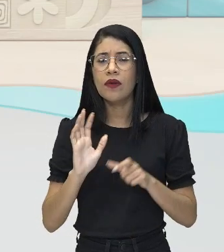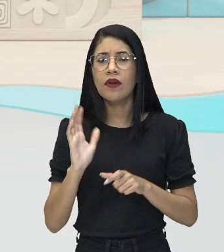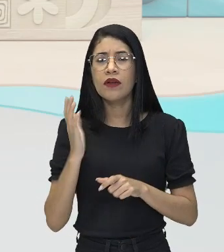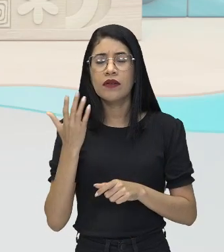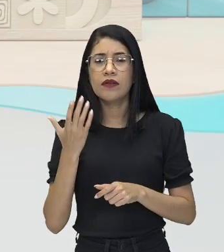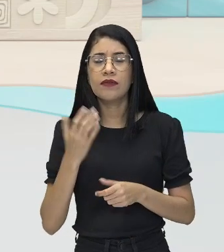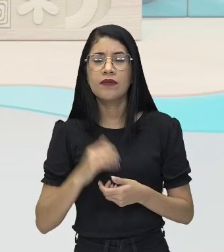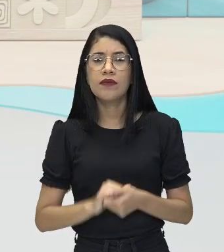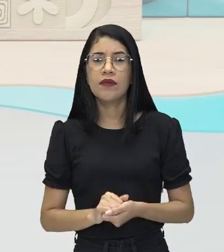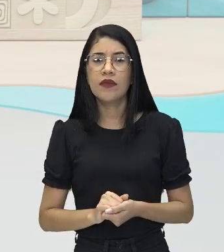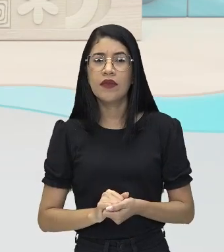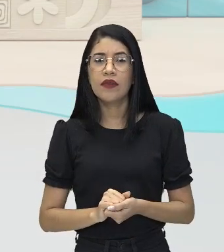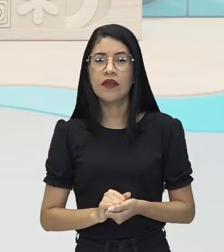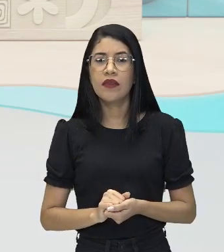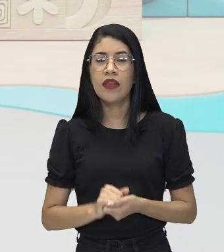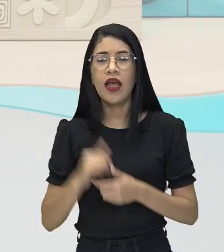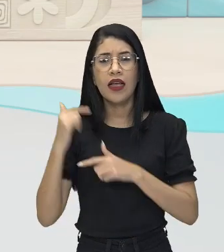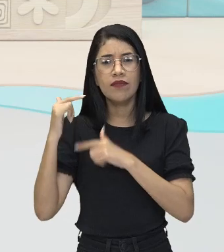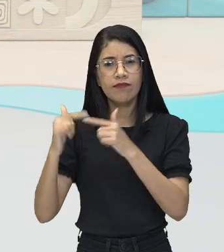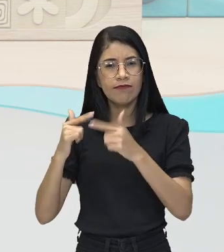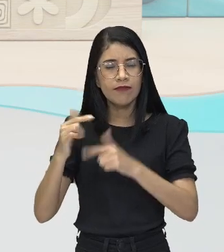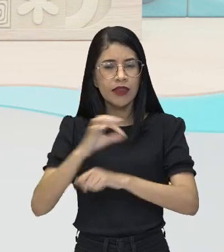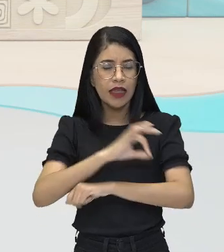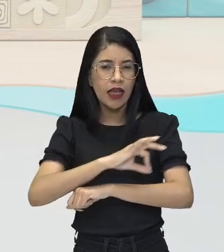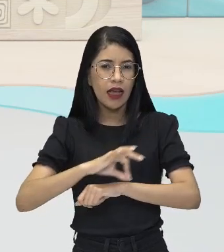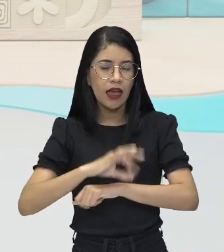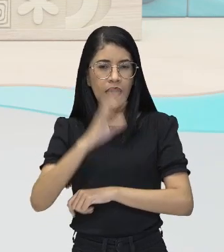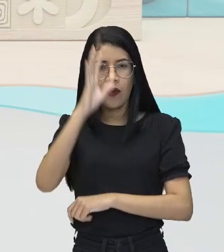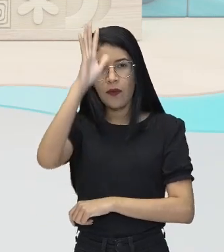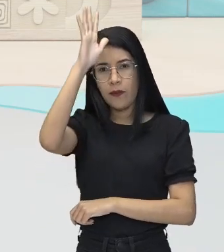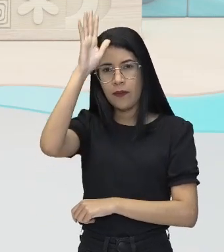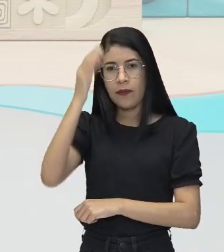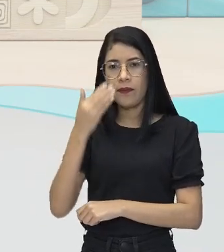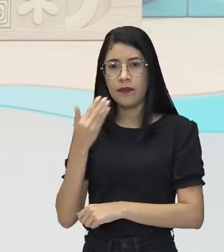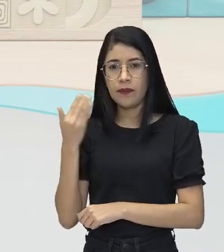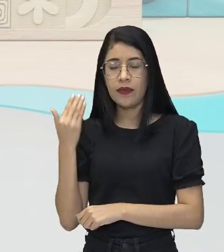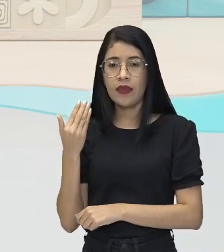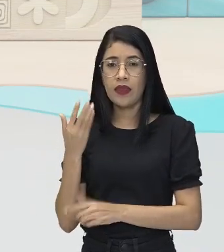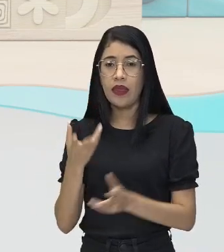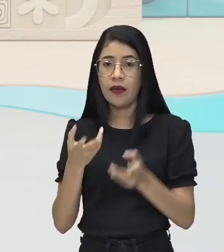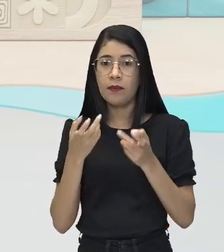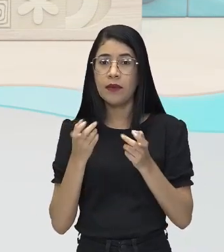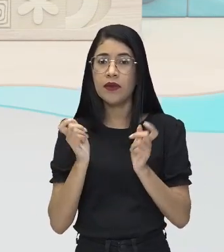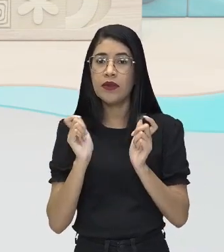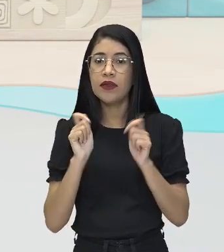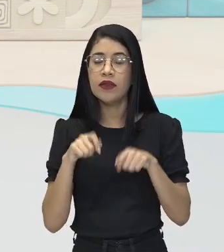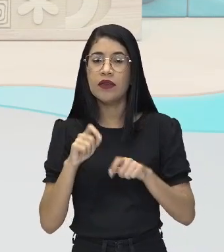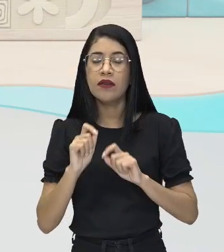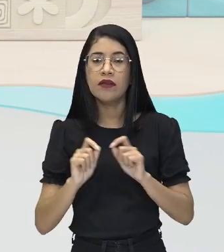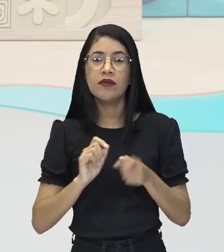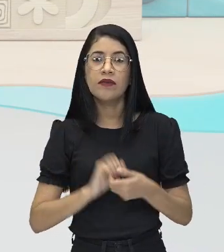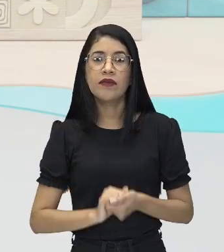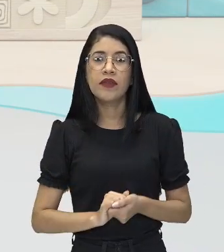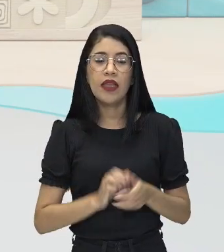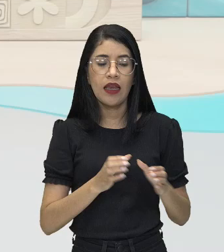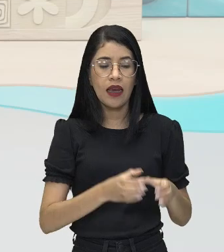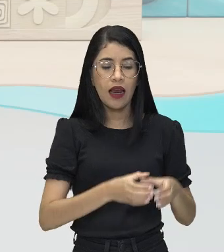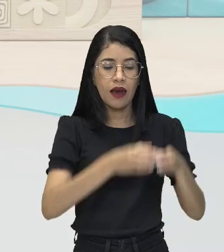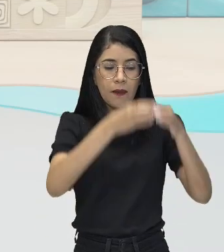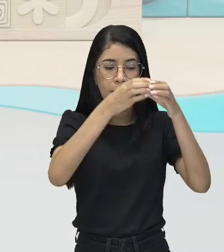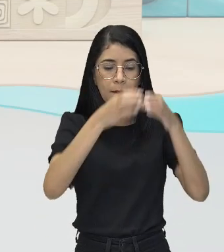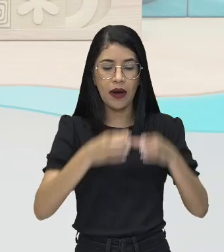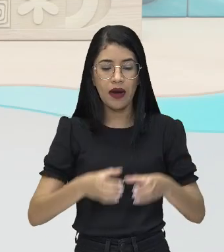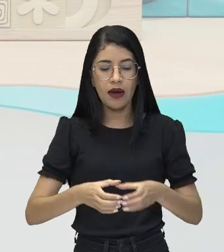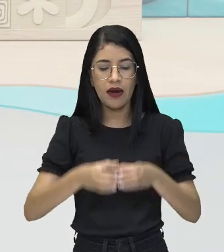grande legado romano na arquitetura? Se vocês percebem, aqui nós temos o quê? As colunas, não